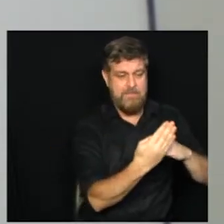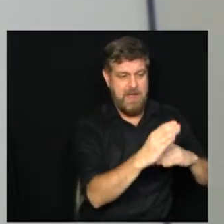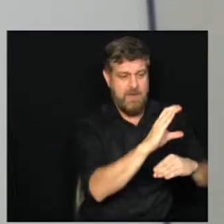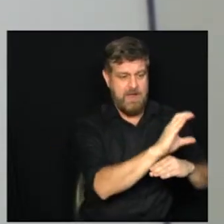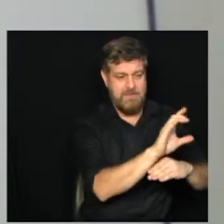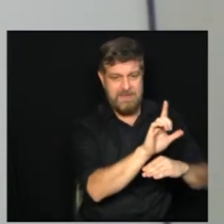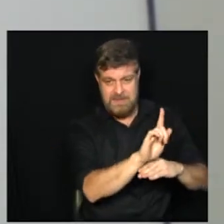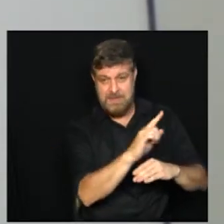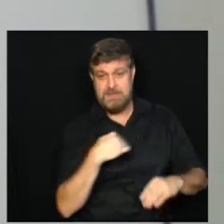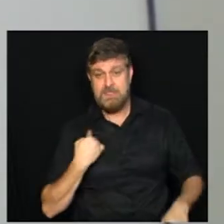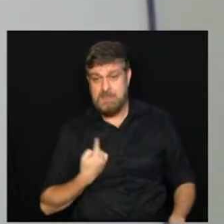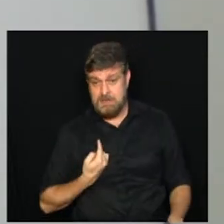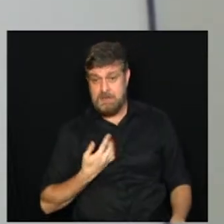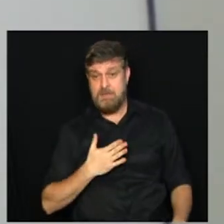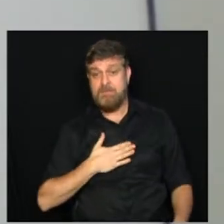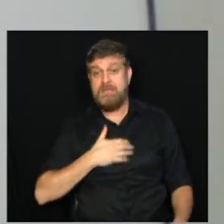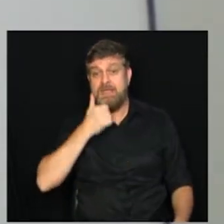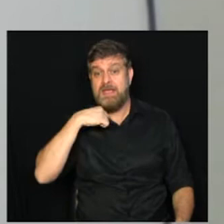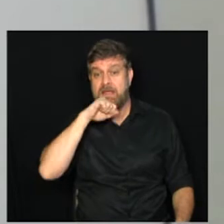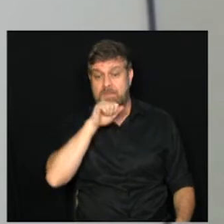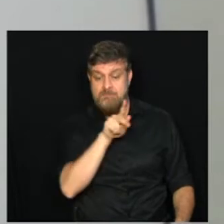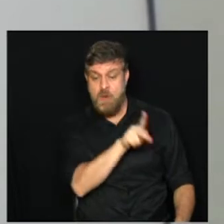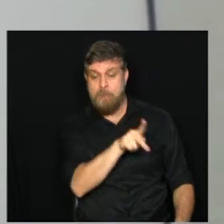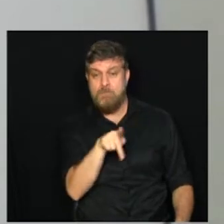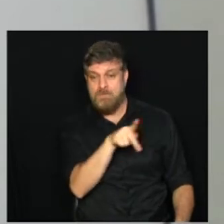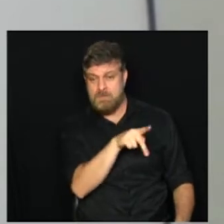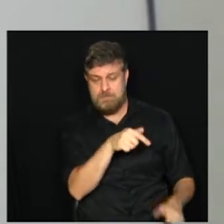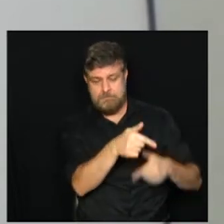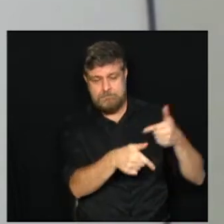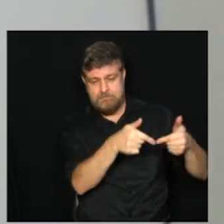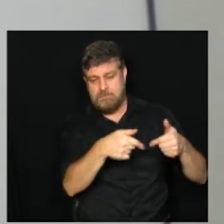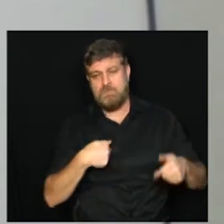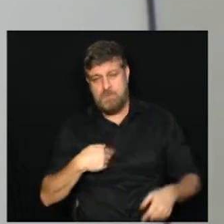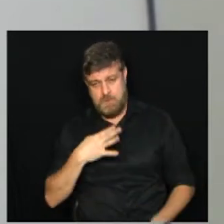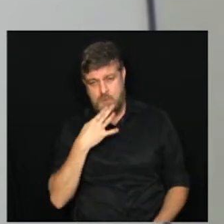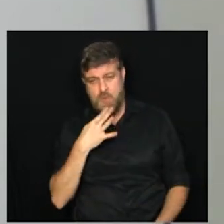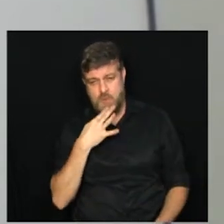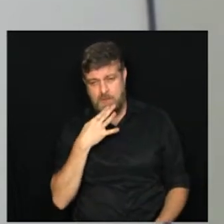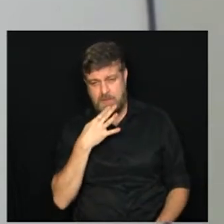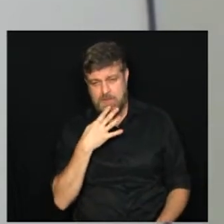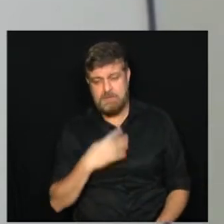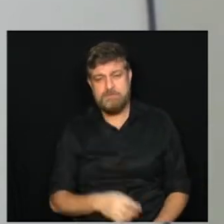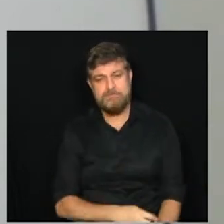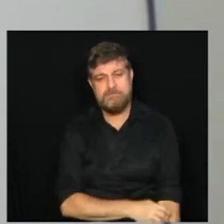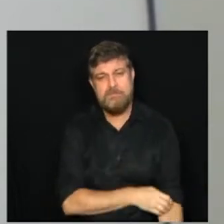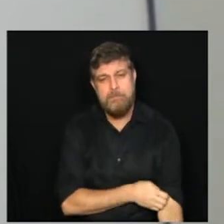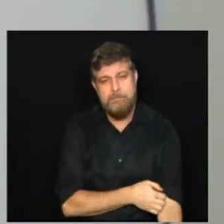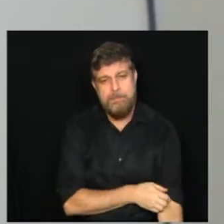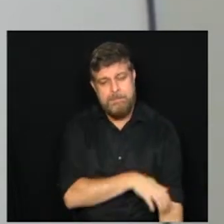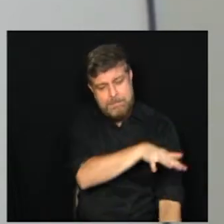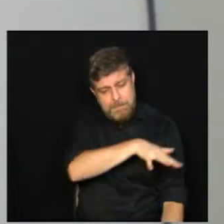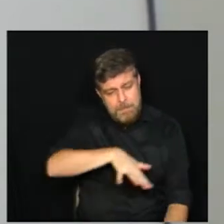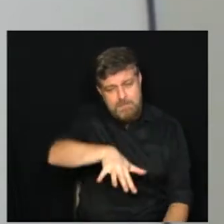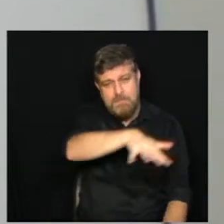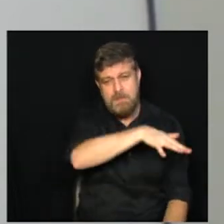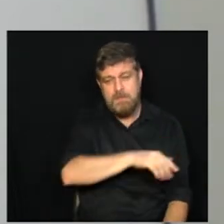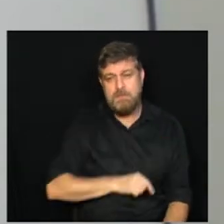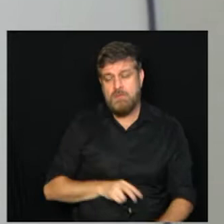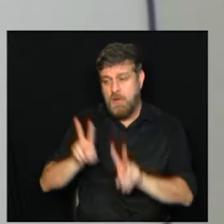território, então conheço um pouco dali. E aí, quando a gente fala do PIC,